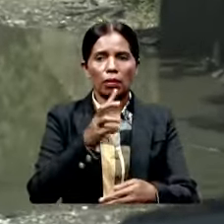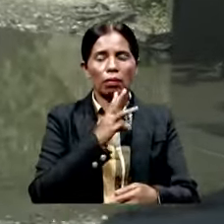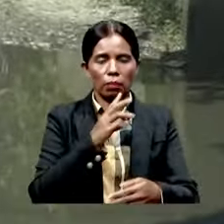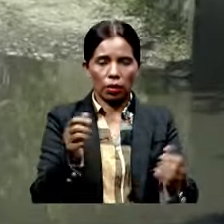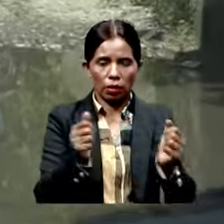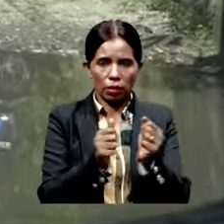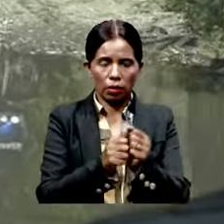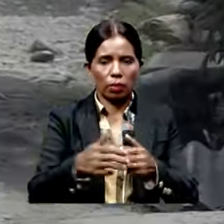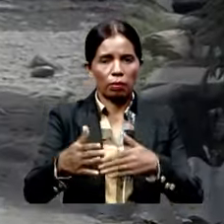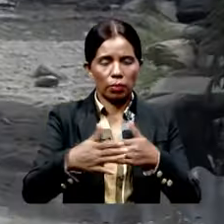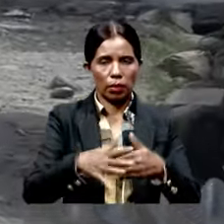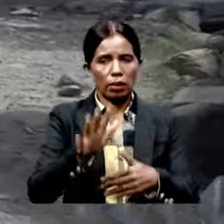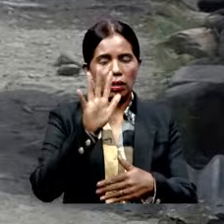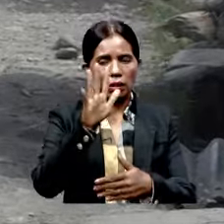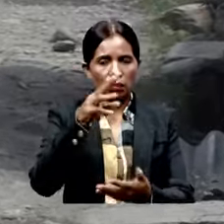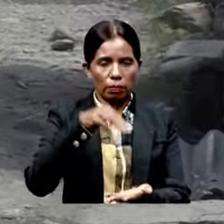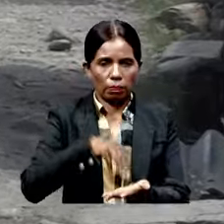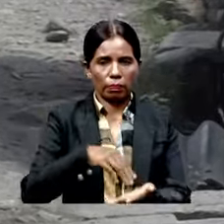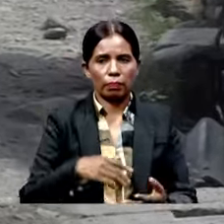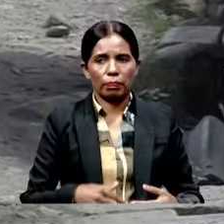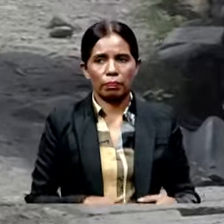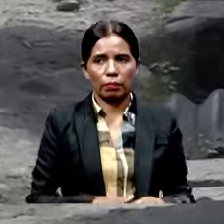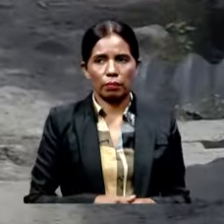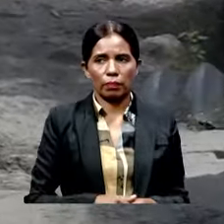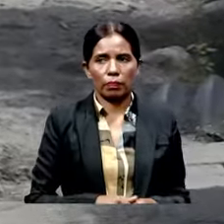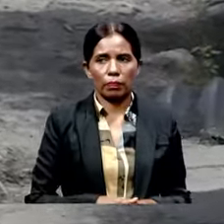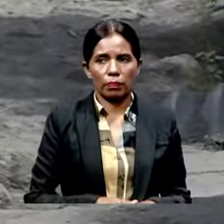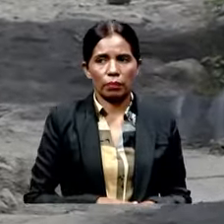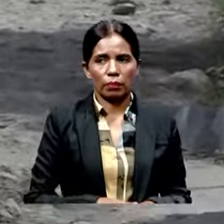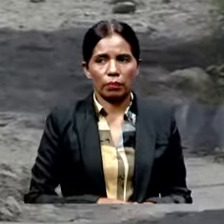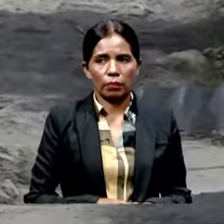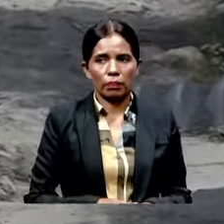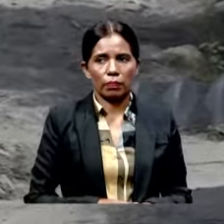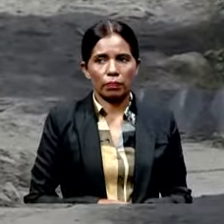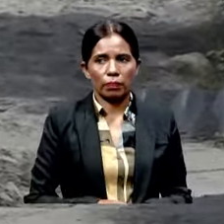hamutuk besik tokon lima. Felicia Fonseca, bem-vinda Ximenes, GMN.